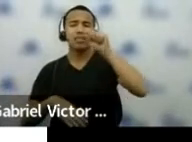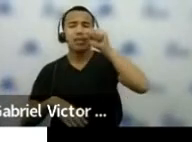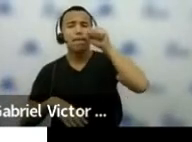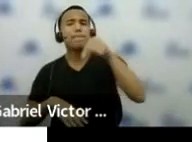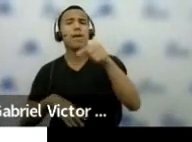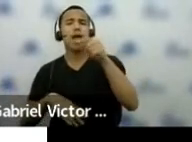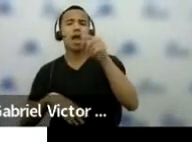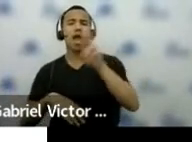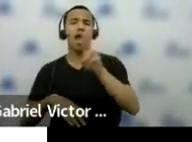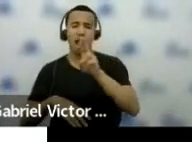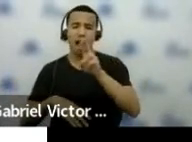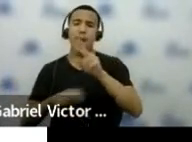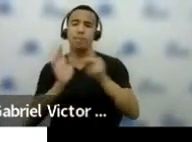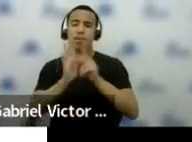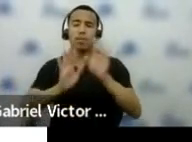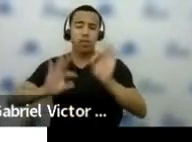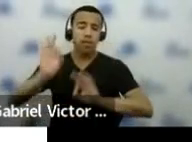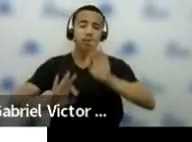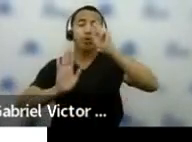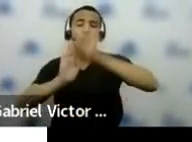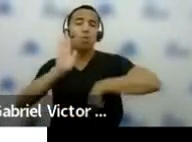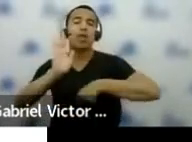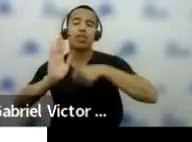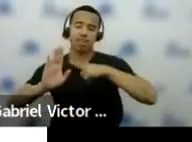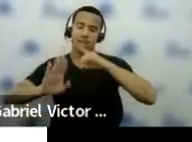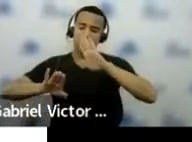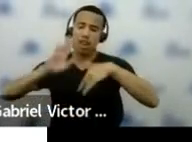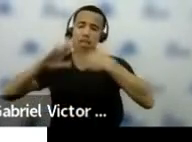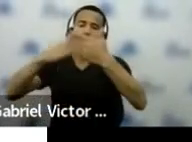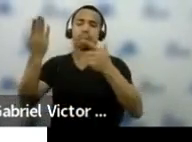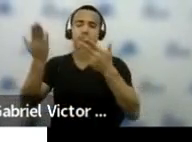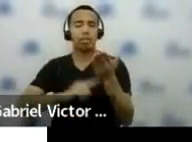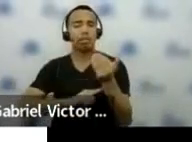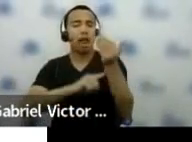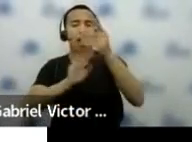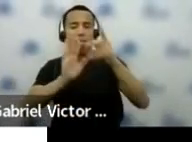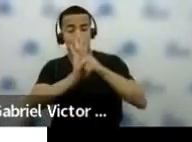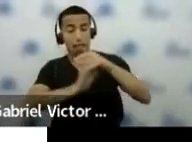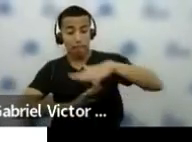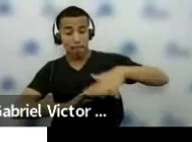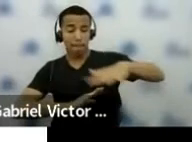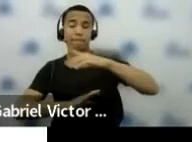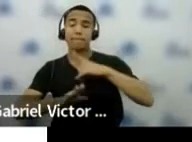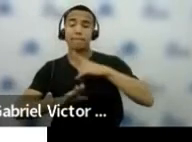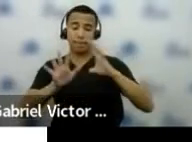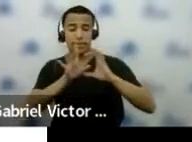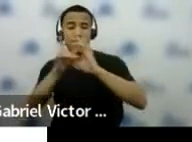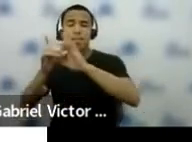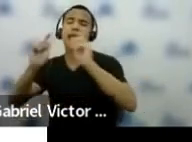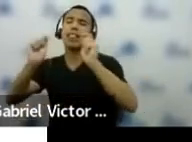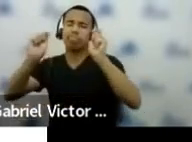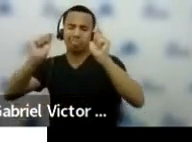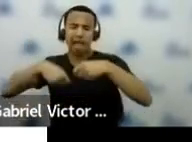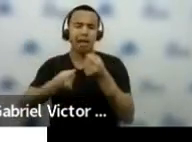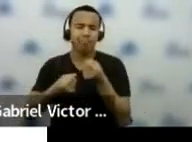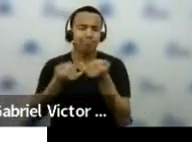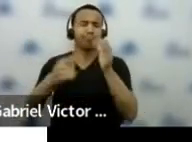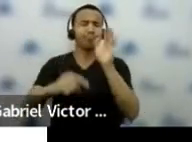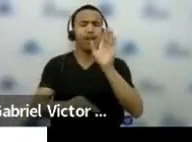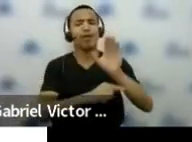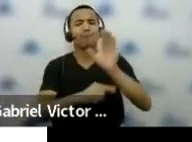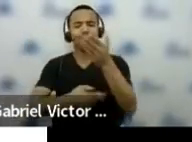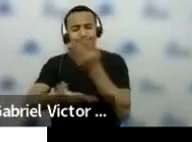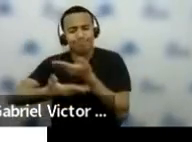de inteligência artificial, na área de transformação digital, que é aqui onde a ABS e seus associados podem contribuir